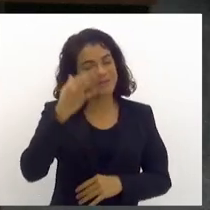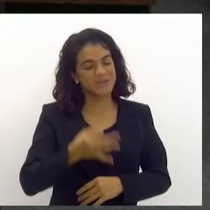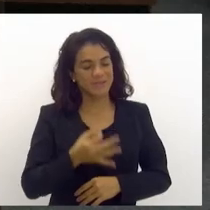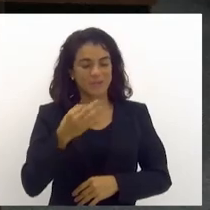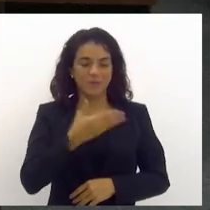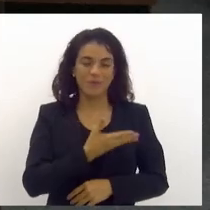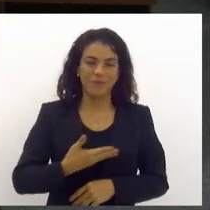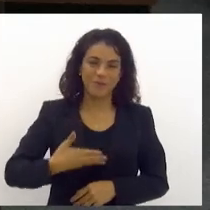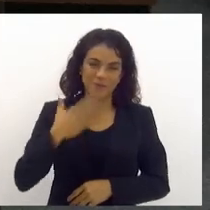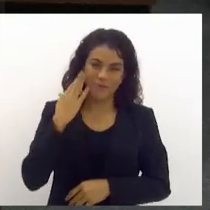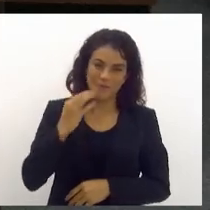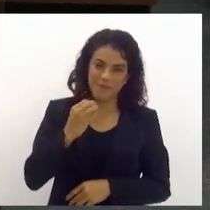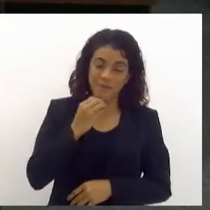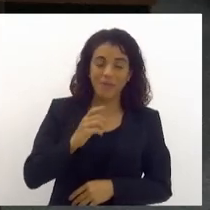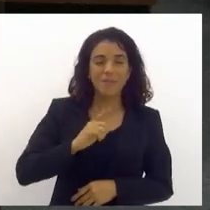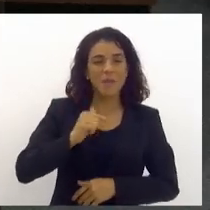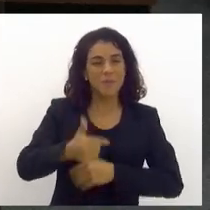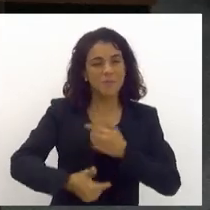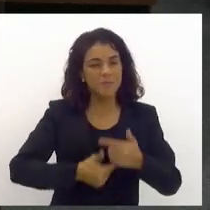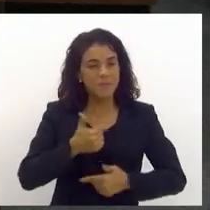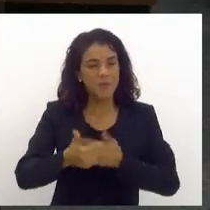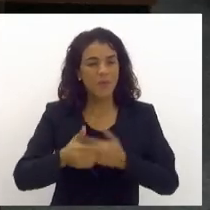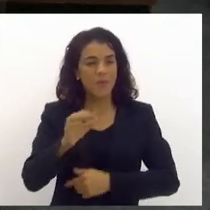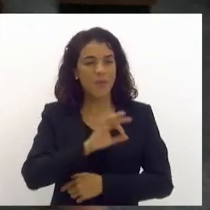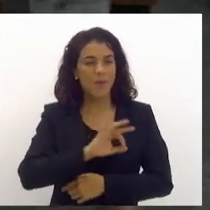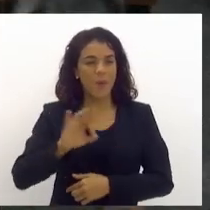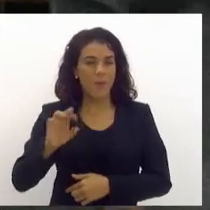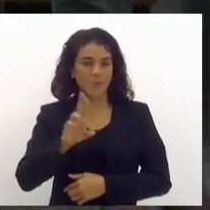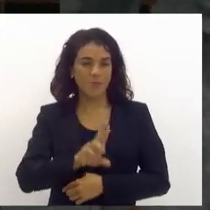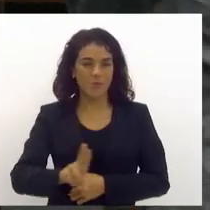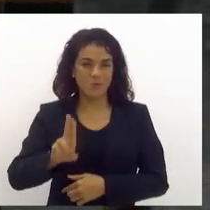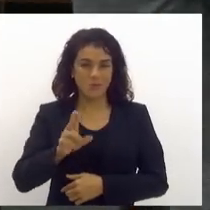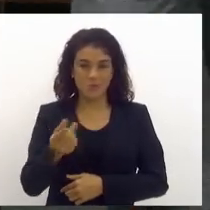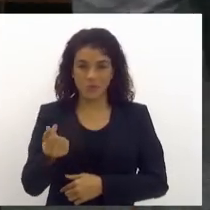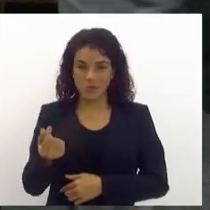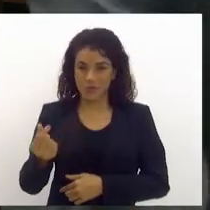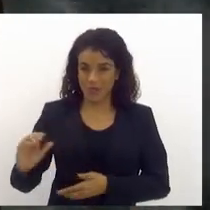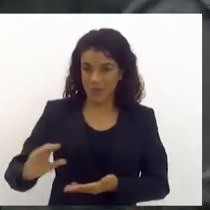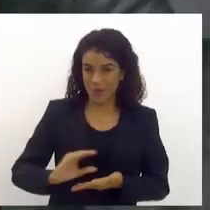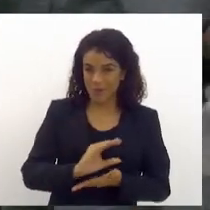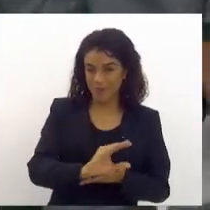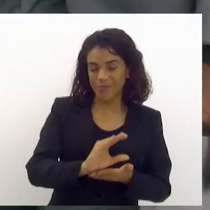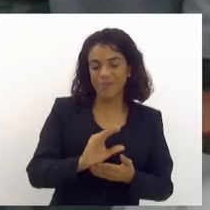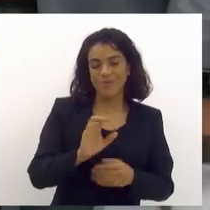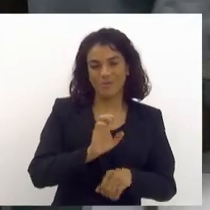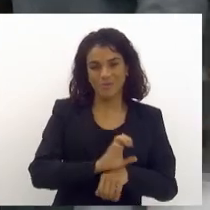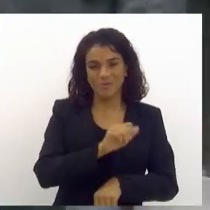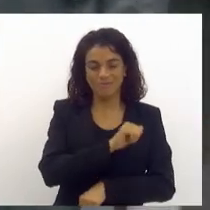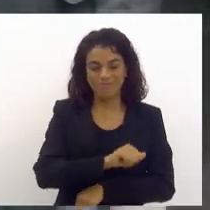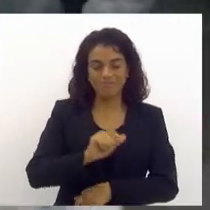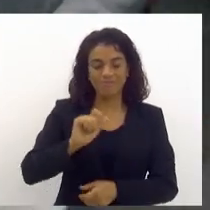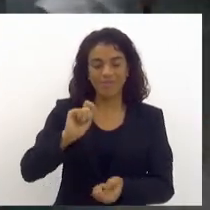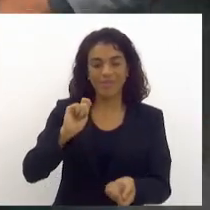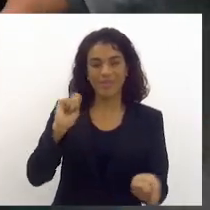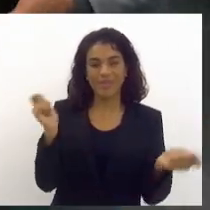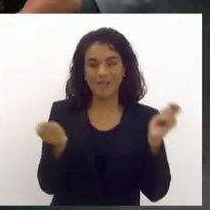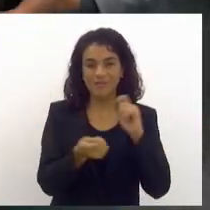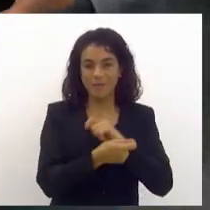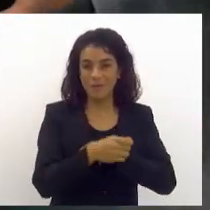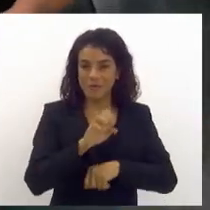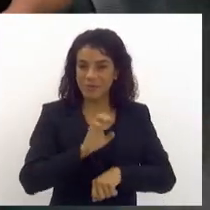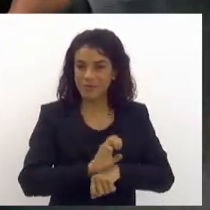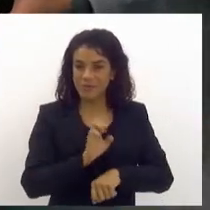Cláudio Castro tem feito uma ótima utilização dos recursos do Estado do Rio de Janeiro. Transformou o nosso